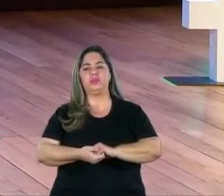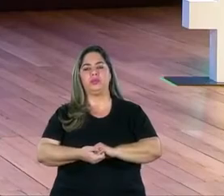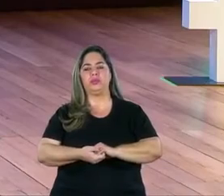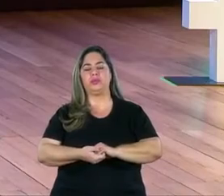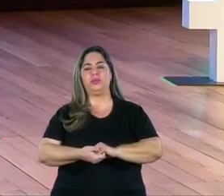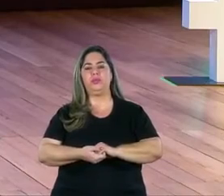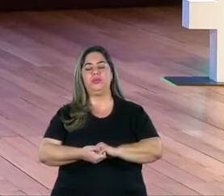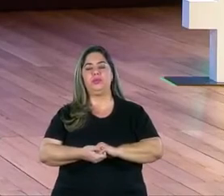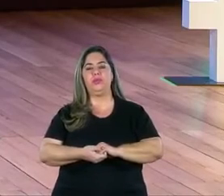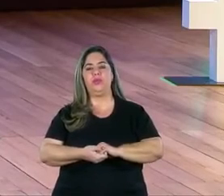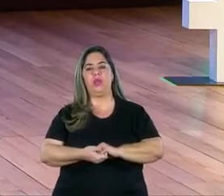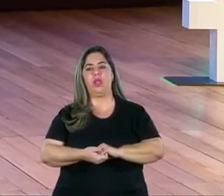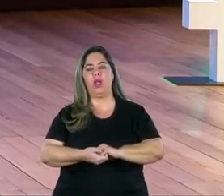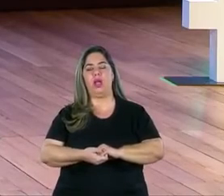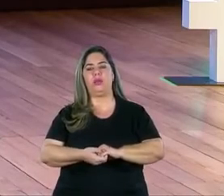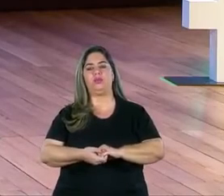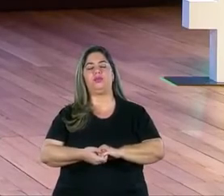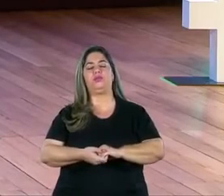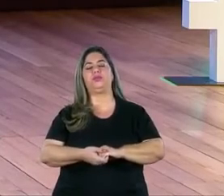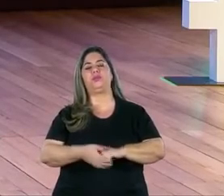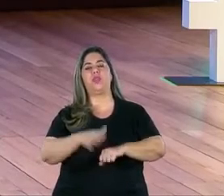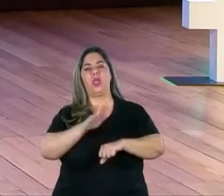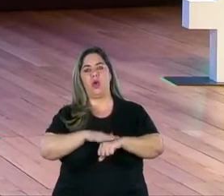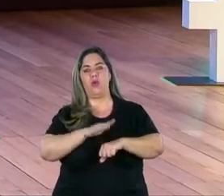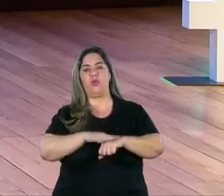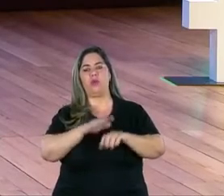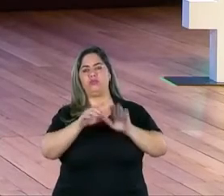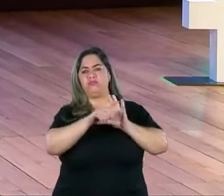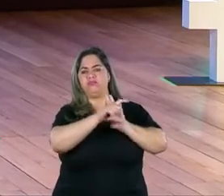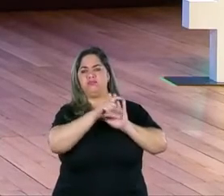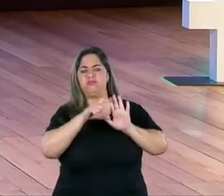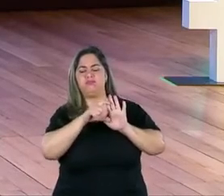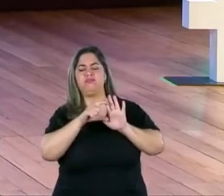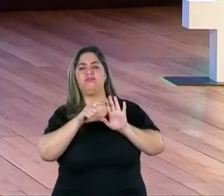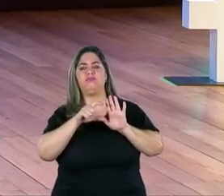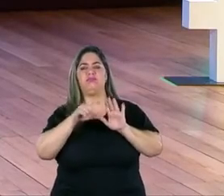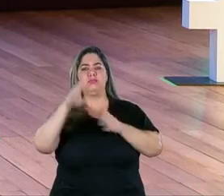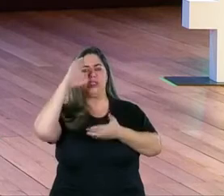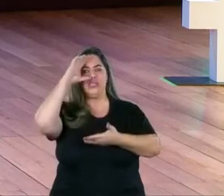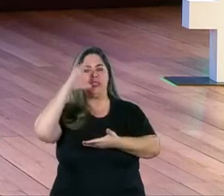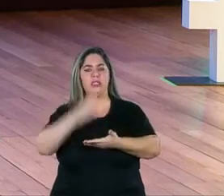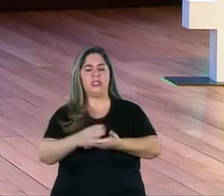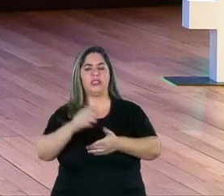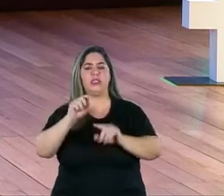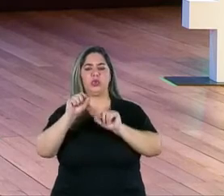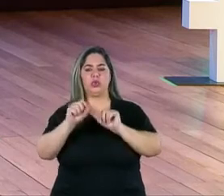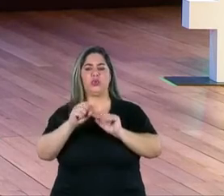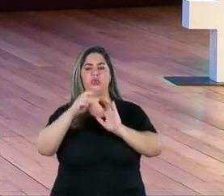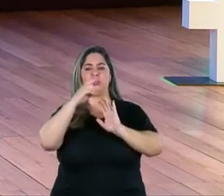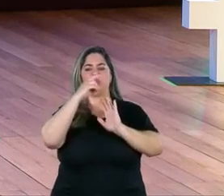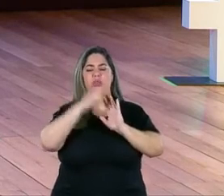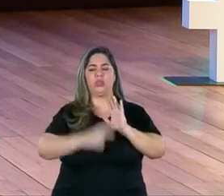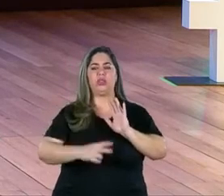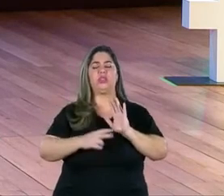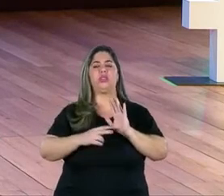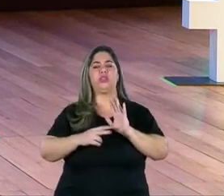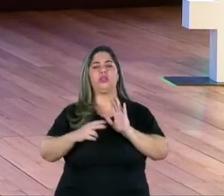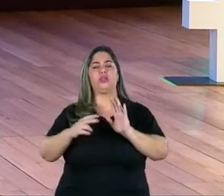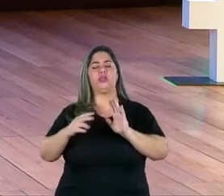Esse é um trecho que eu faço na análise da minha tese sobre a leitura da